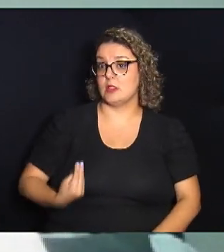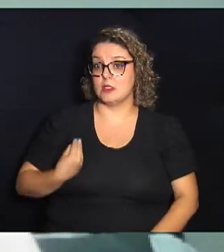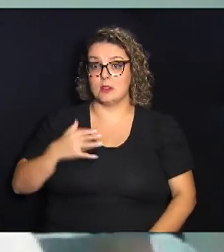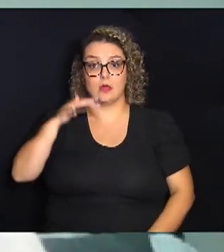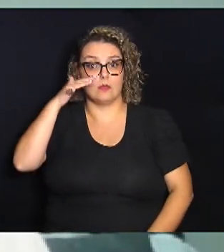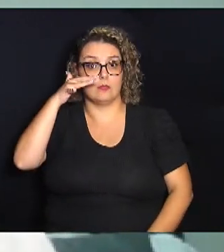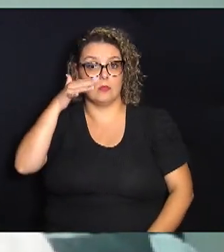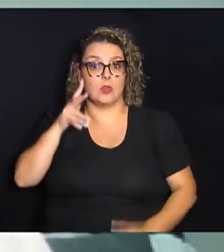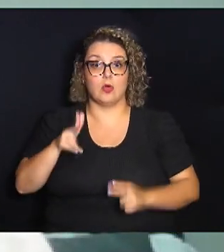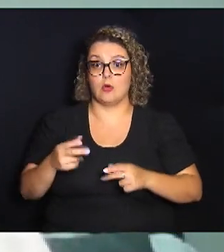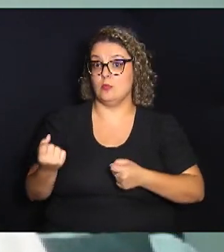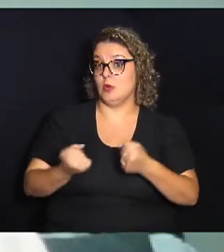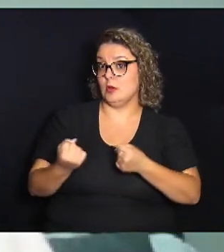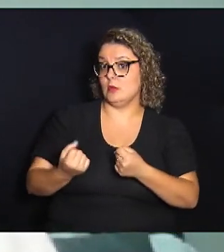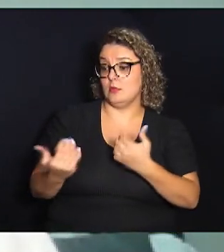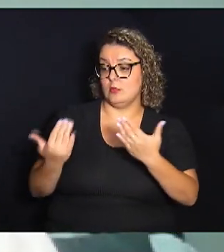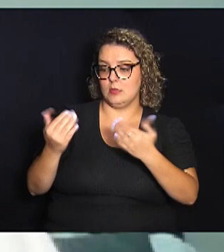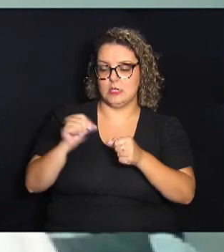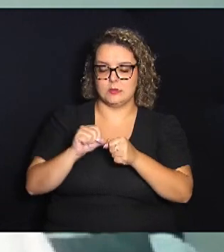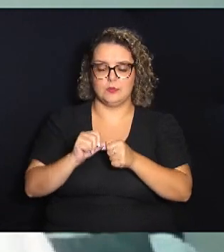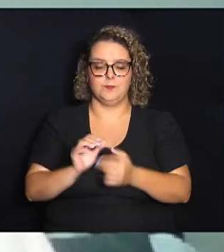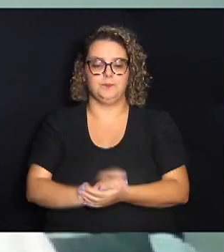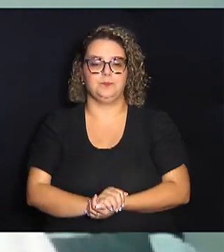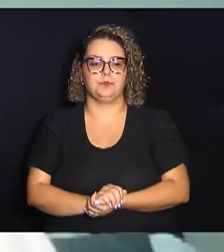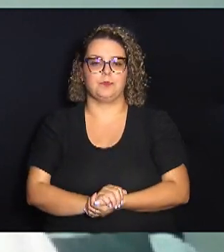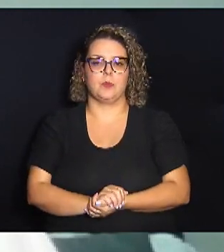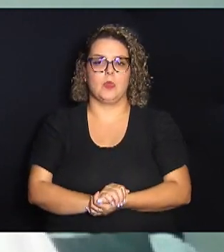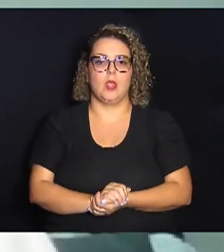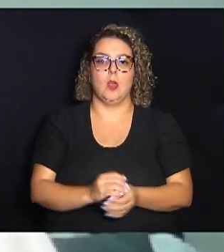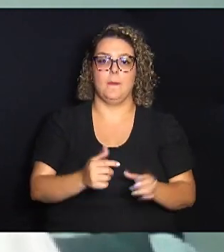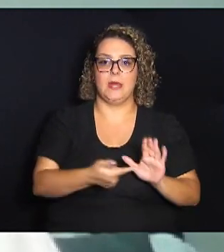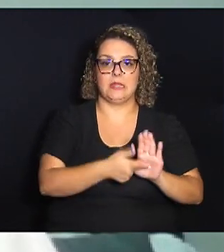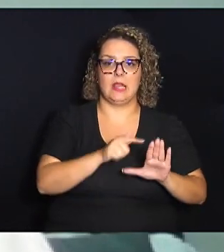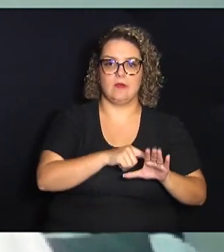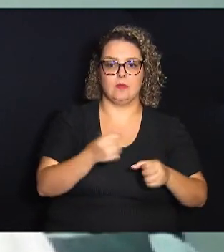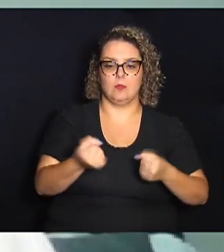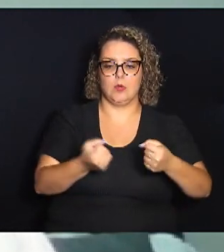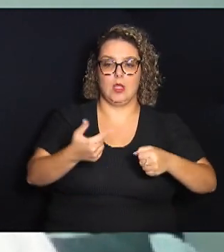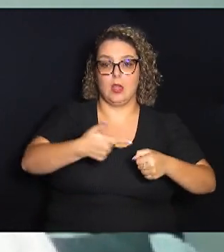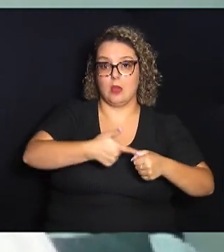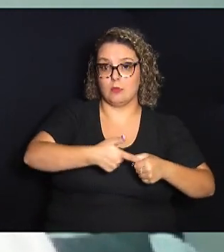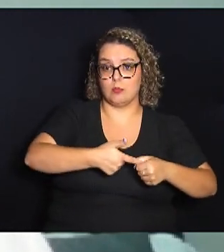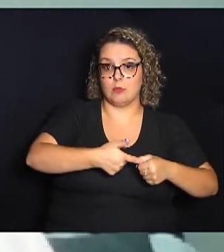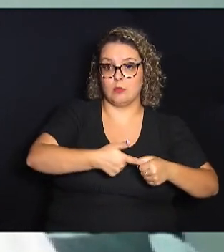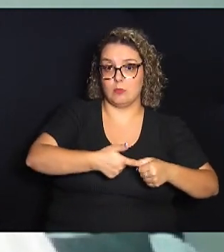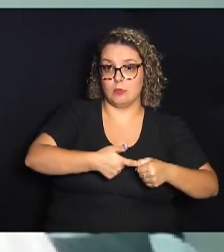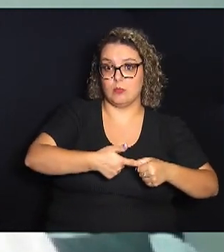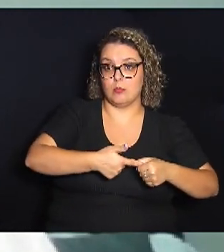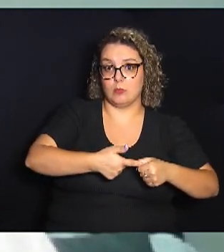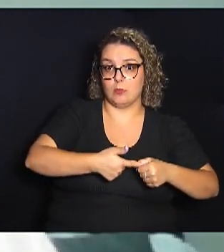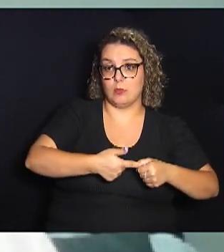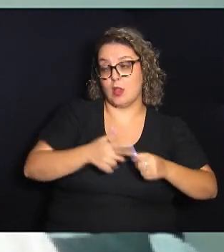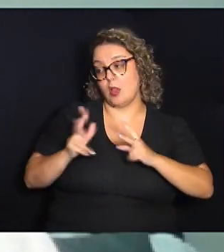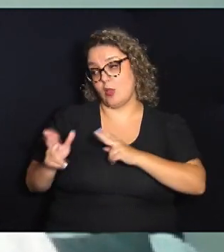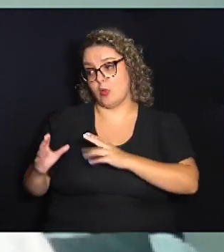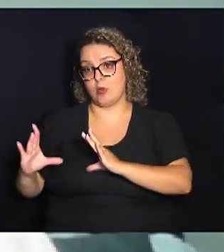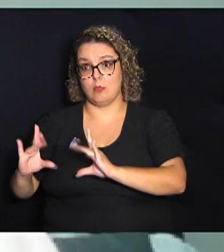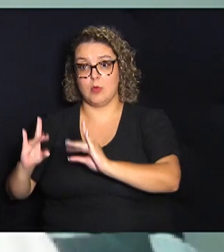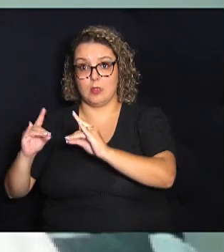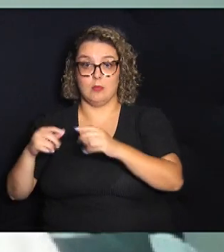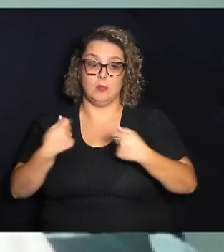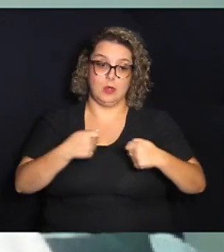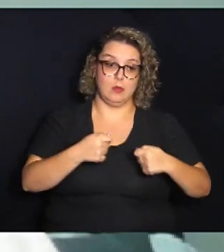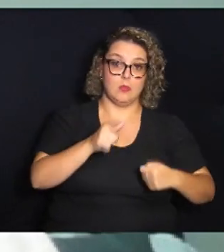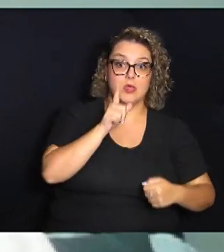do carro, vamos fazer uma comparação. O carro precisa de gasolina, o hormônio? Precisa. Mas ele precisa de água também, ele precisa